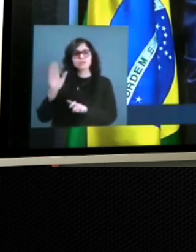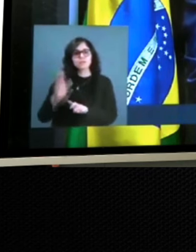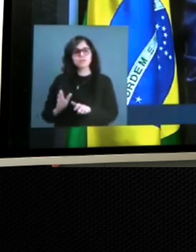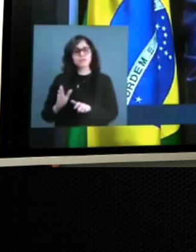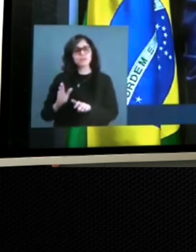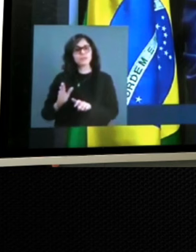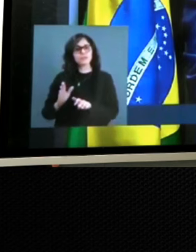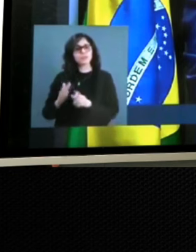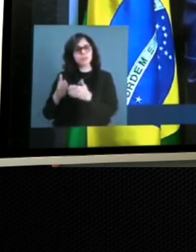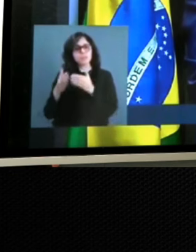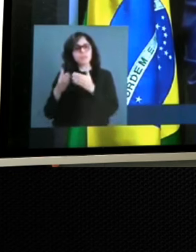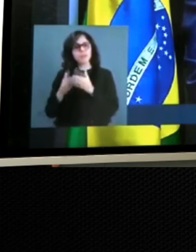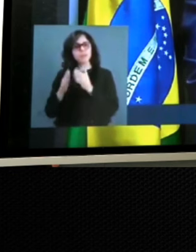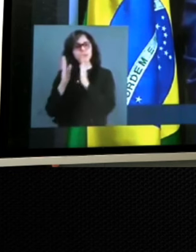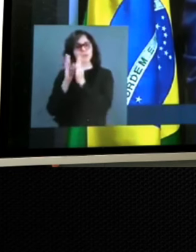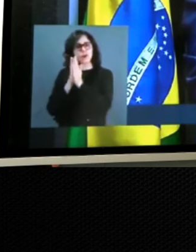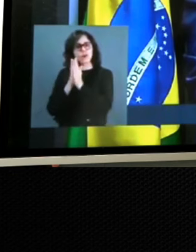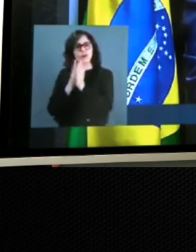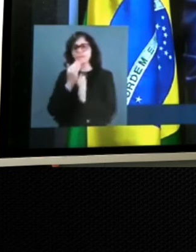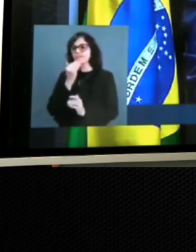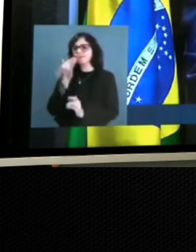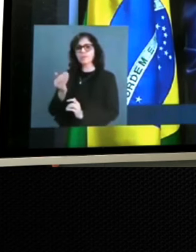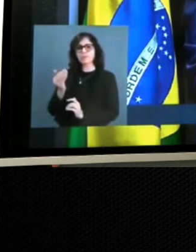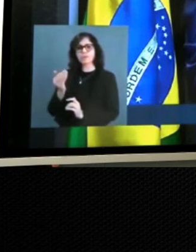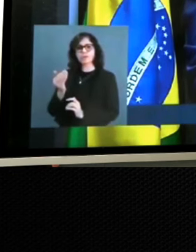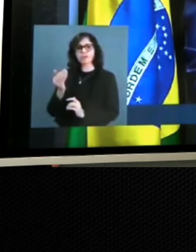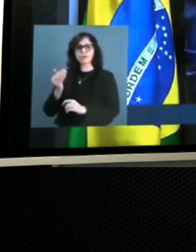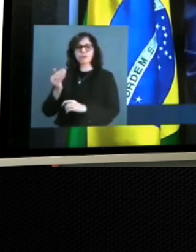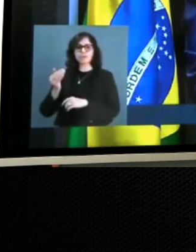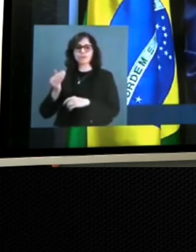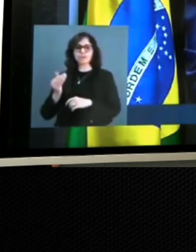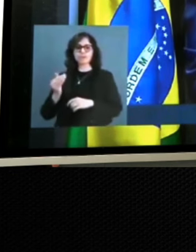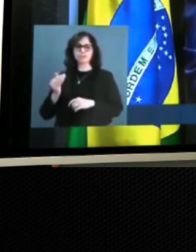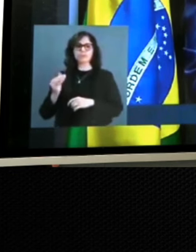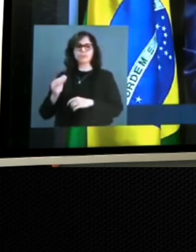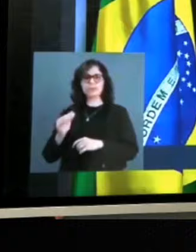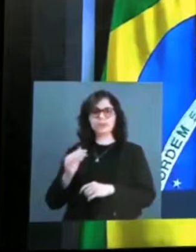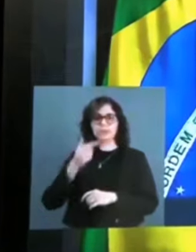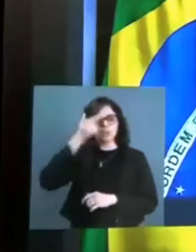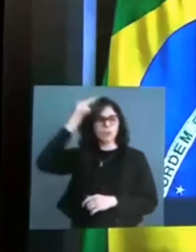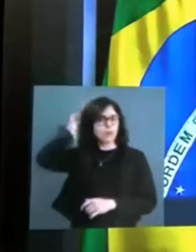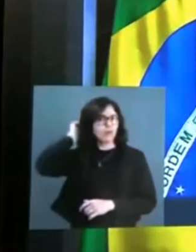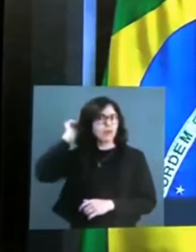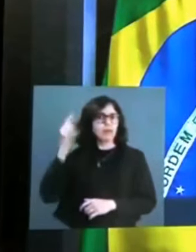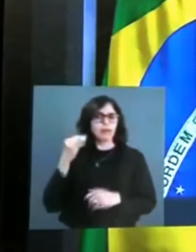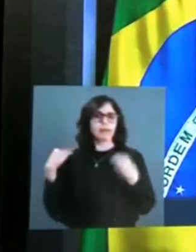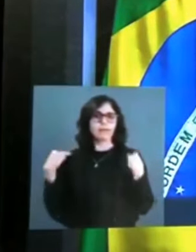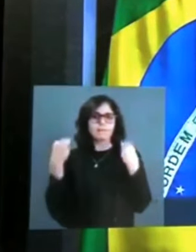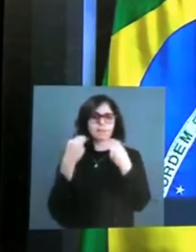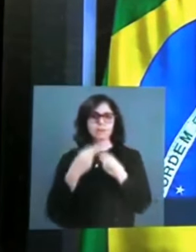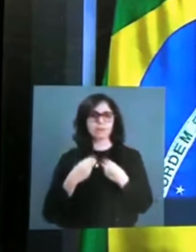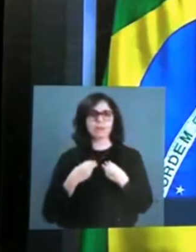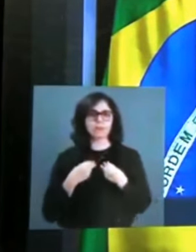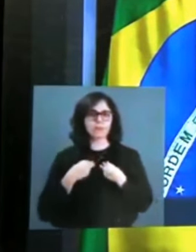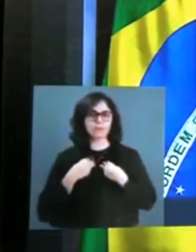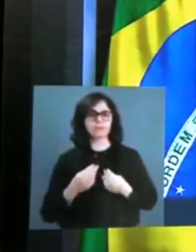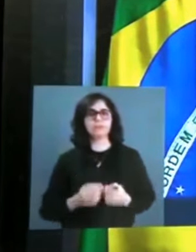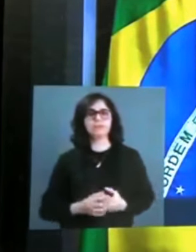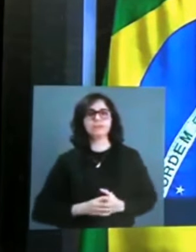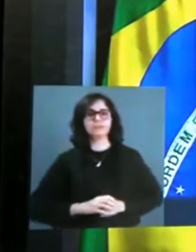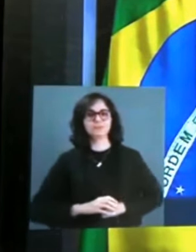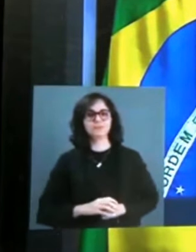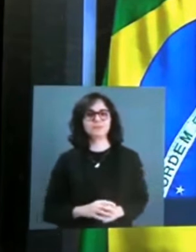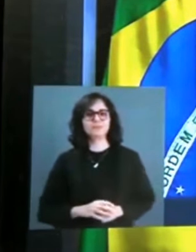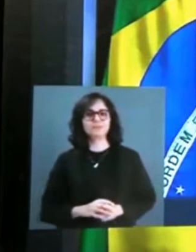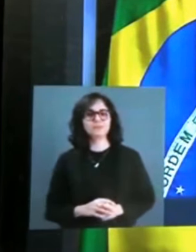de Moraes, porque a crueldade, a injustiça, o desrespeito à nossa Carta Magna chegou no fundo do